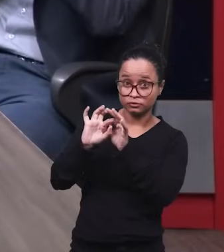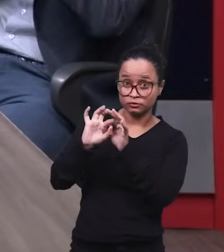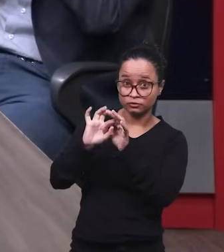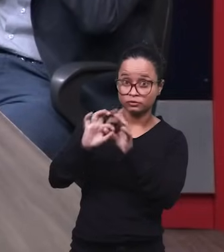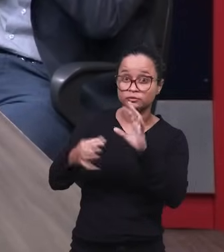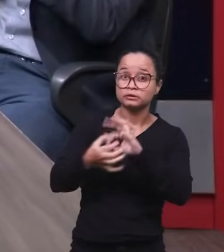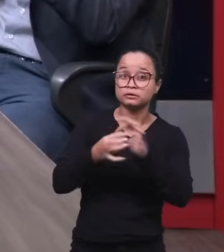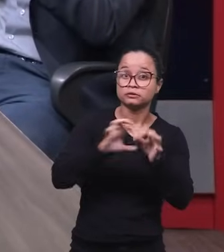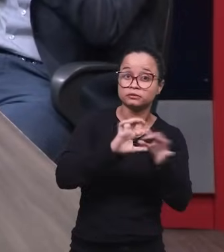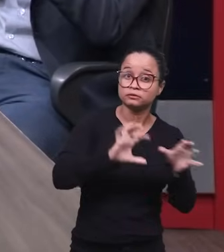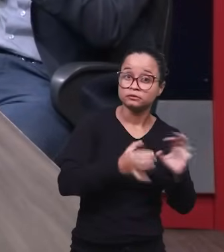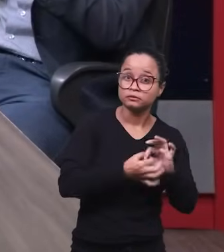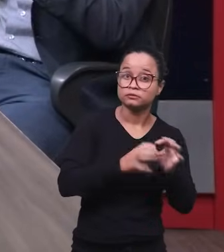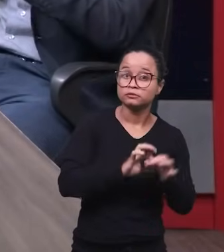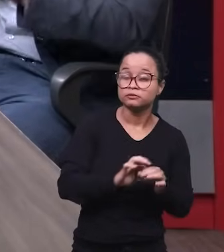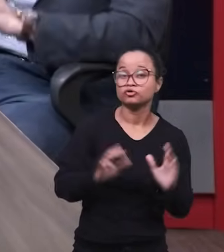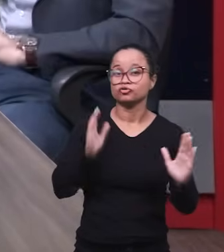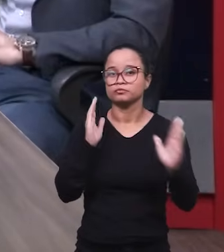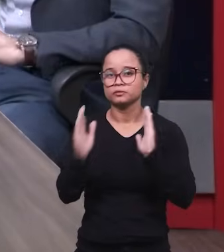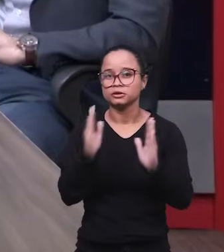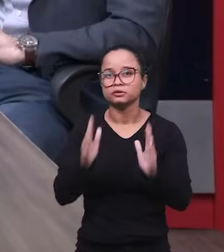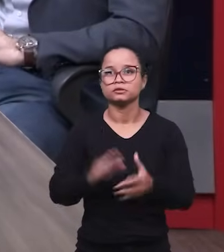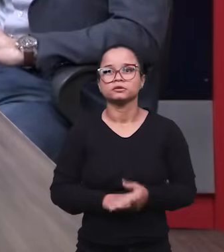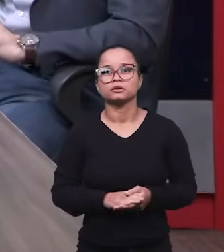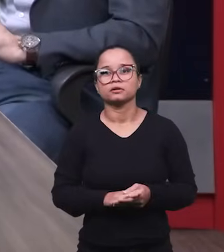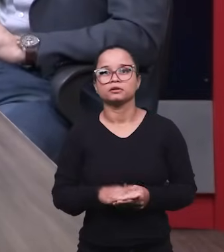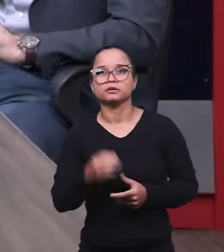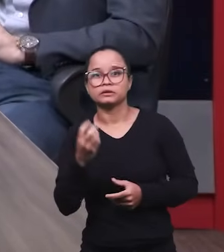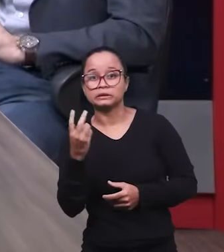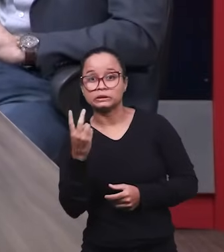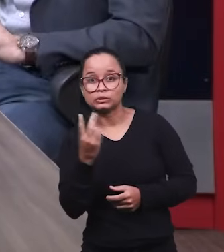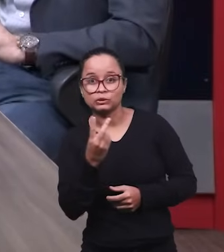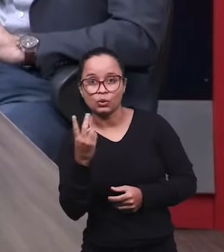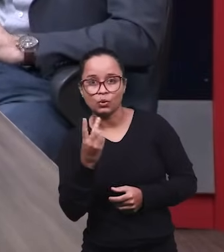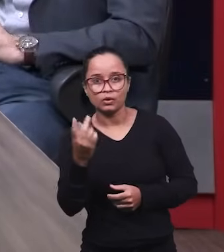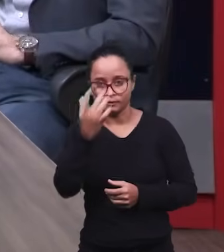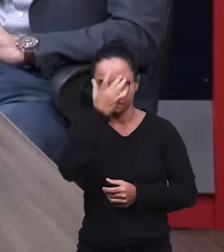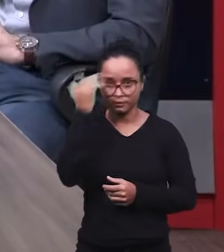conceito de tempo na visão desses dois cientistas.